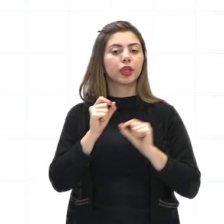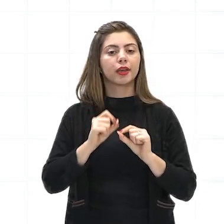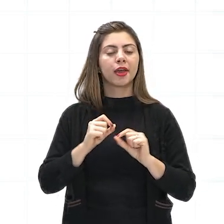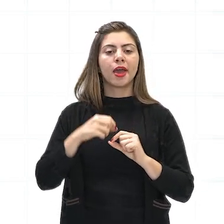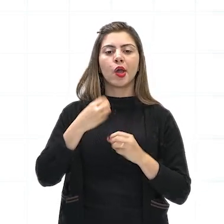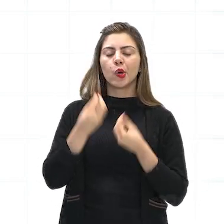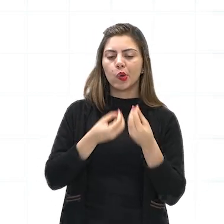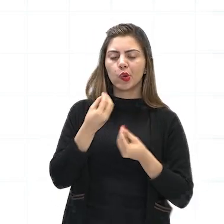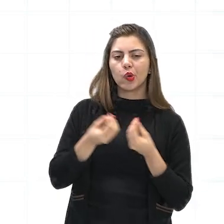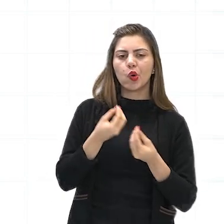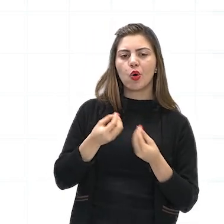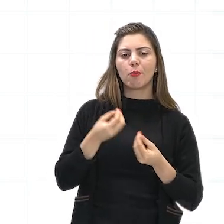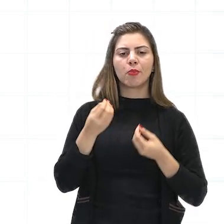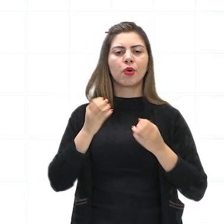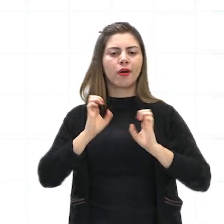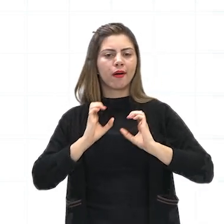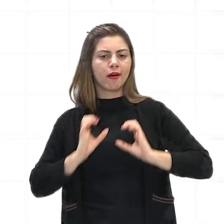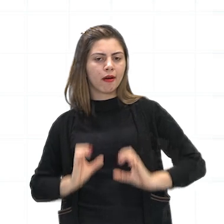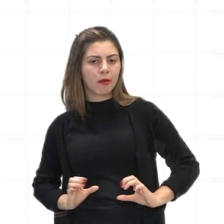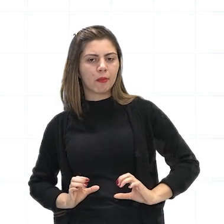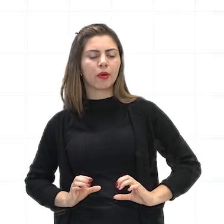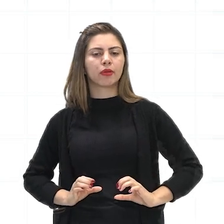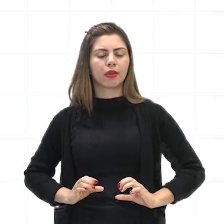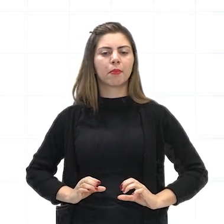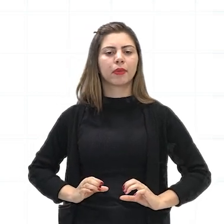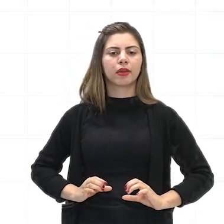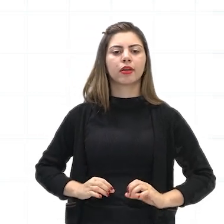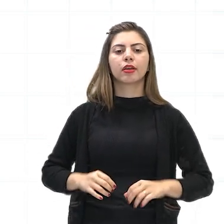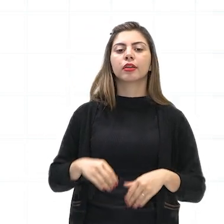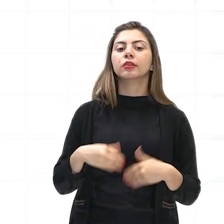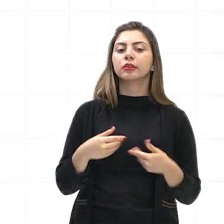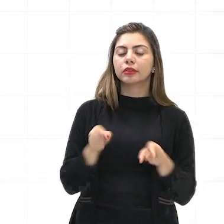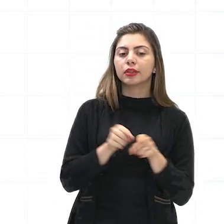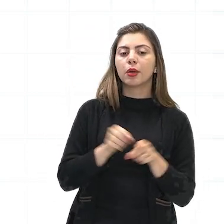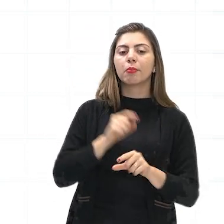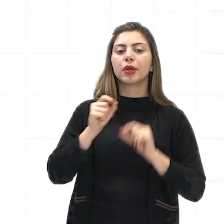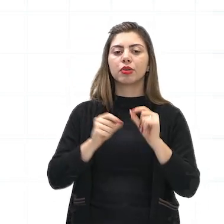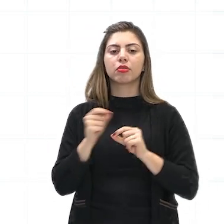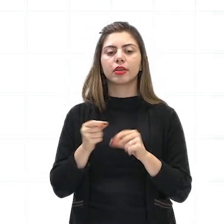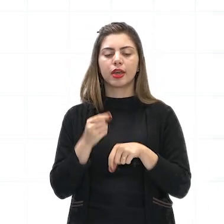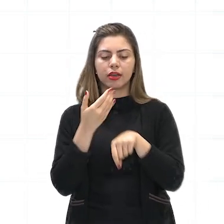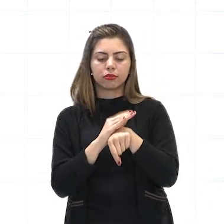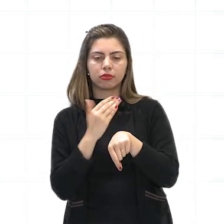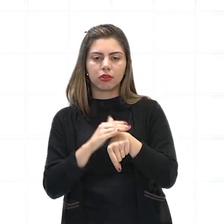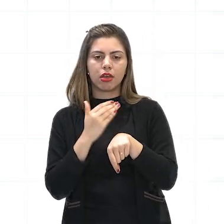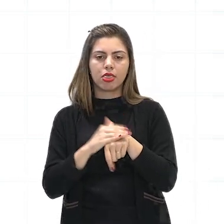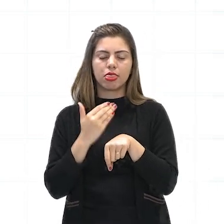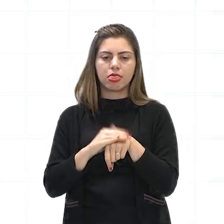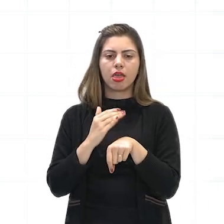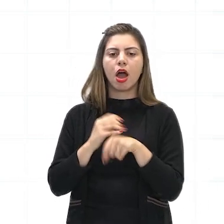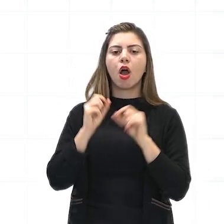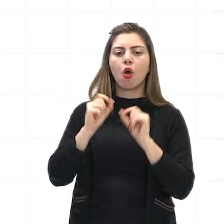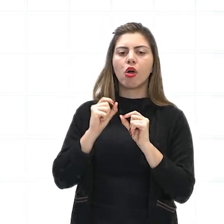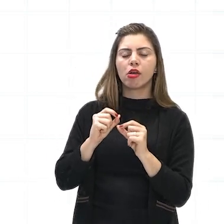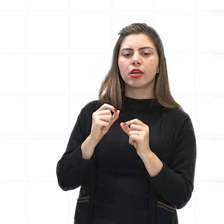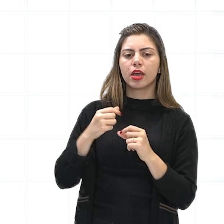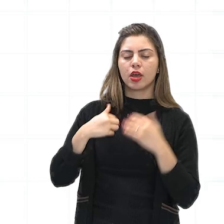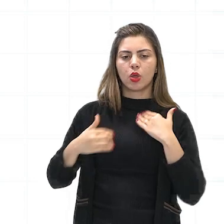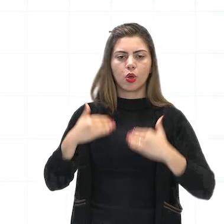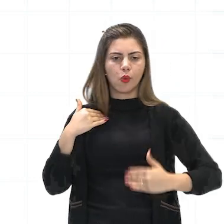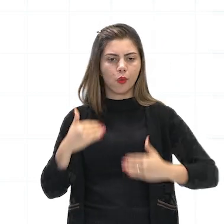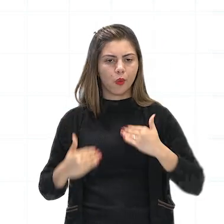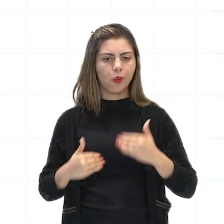éticos e morais, bem como desenvolver as nossas habilidades motoras. A luta